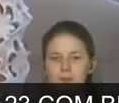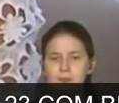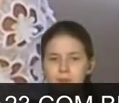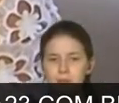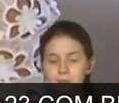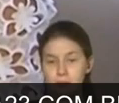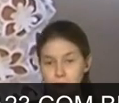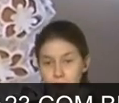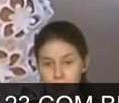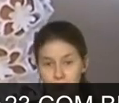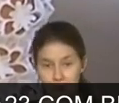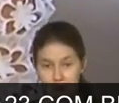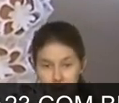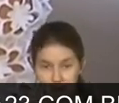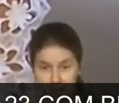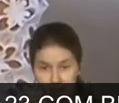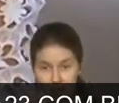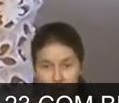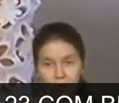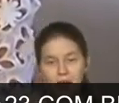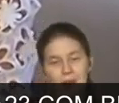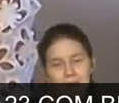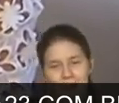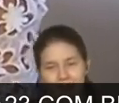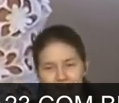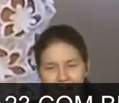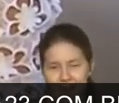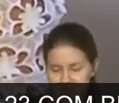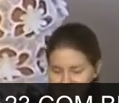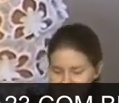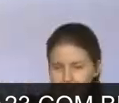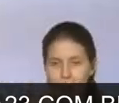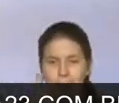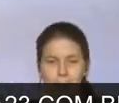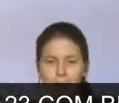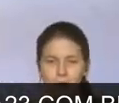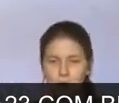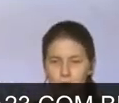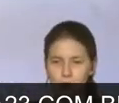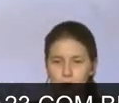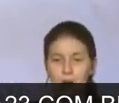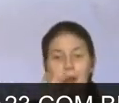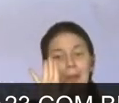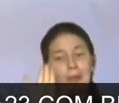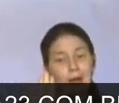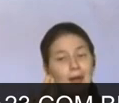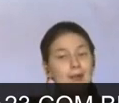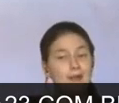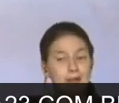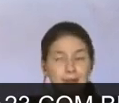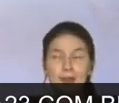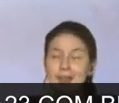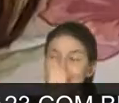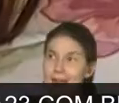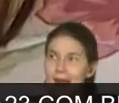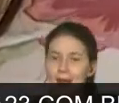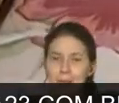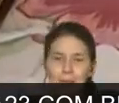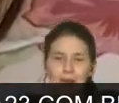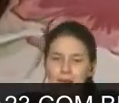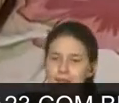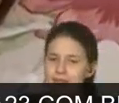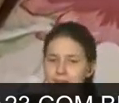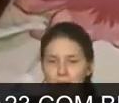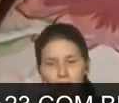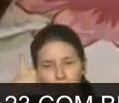O Theo se mãe no tradicional jogo de tabuleiro, mas como uma típica criança nascida no século XXI, a presença das